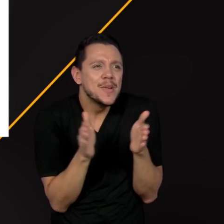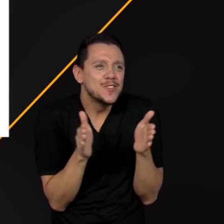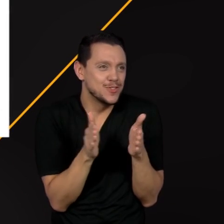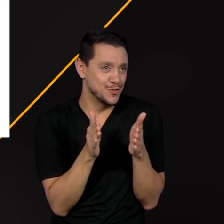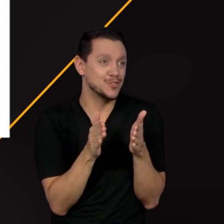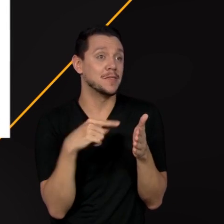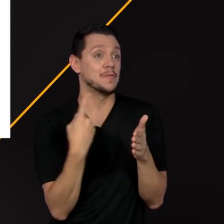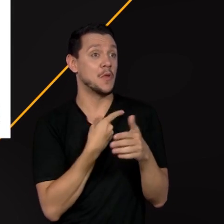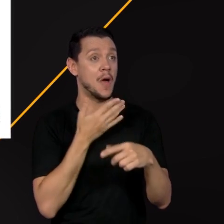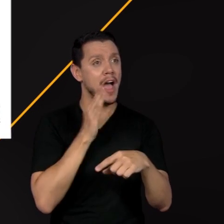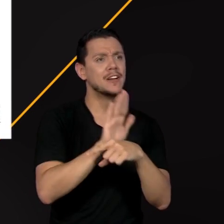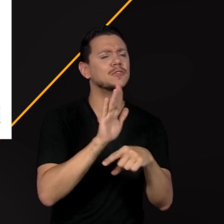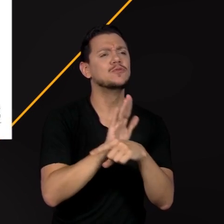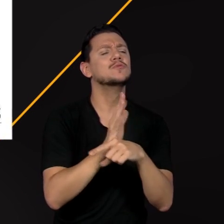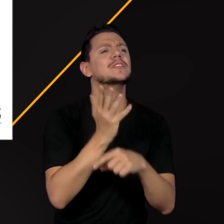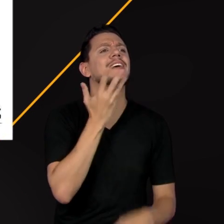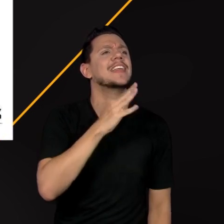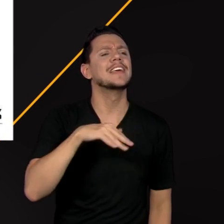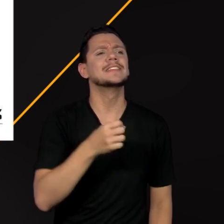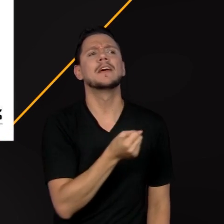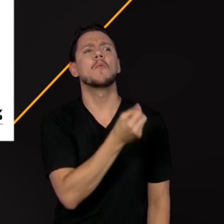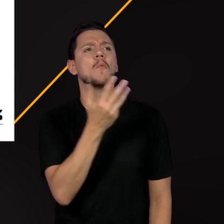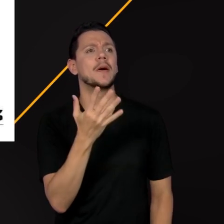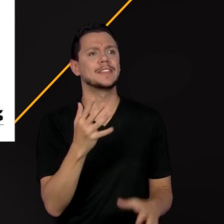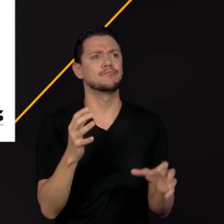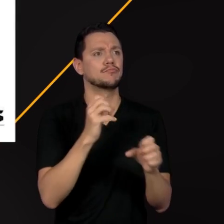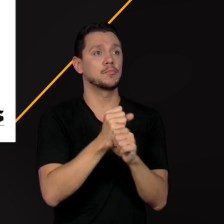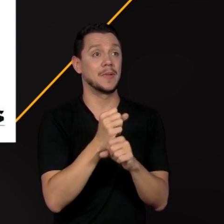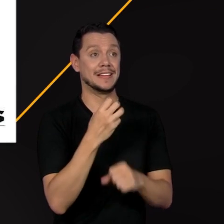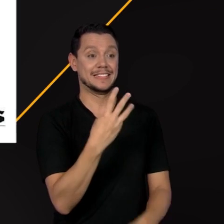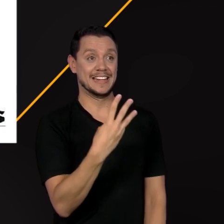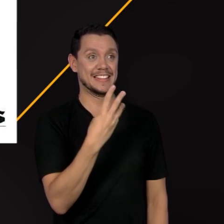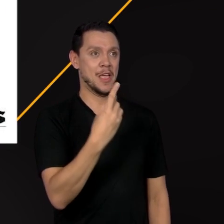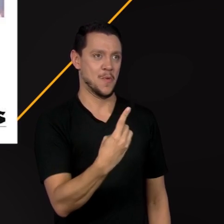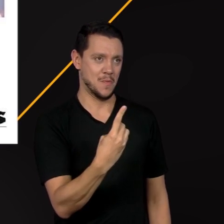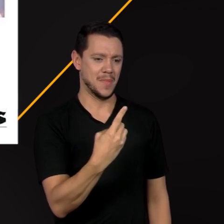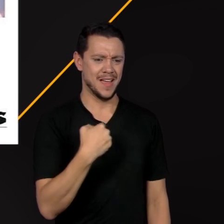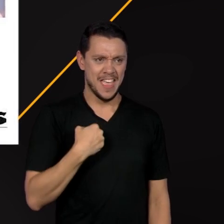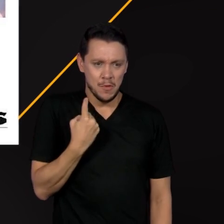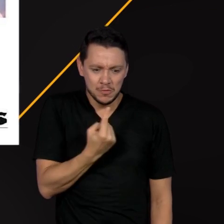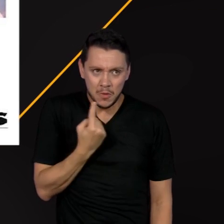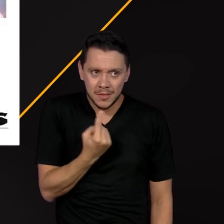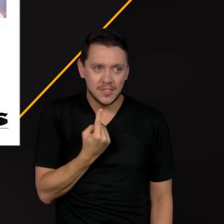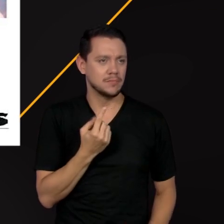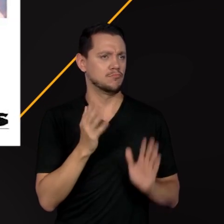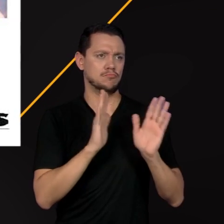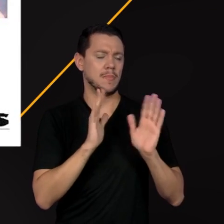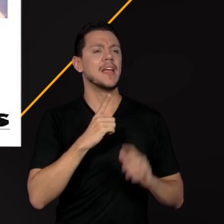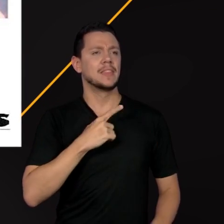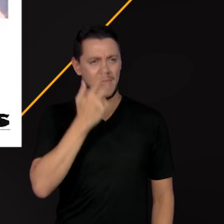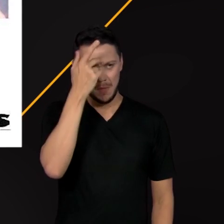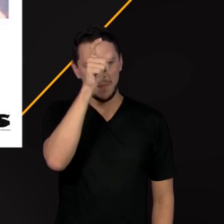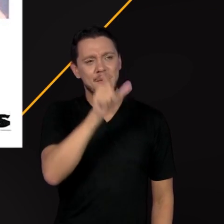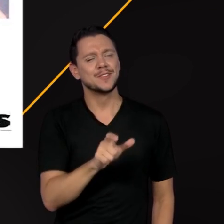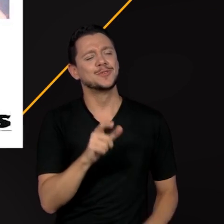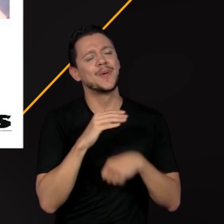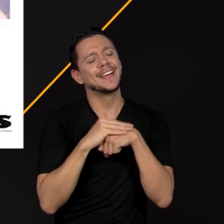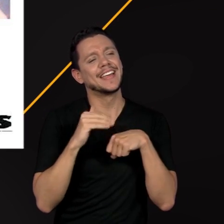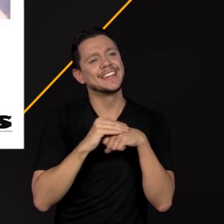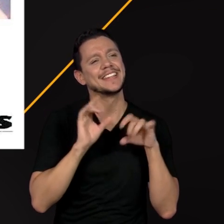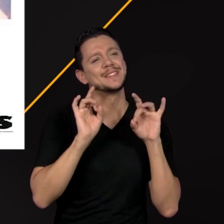a 31 crianças, mas eu não era sozinha. Eu tinha uma pessoa muito querida,